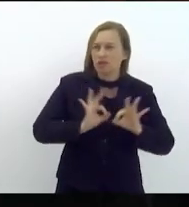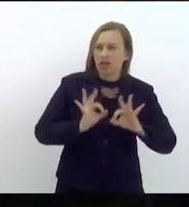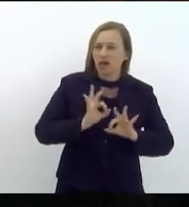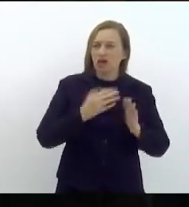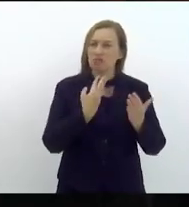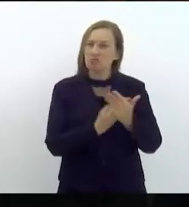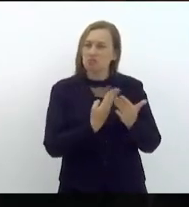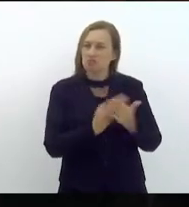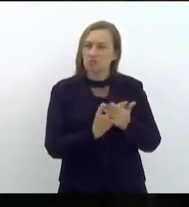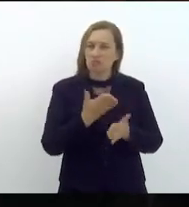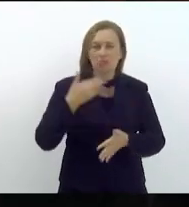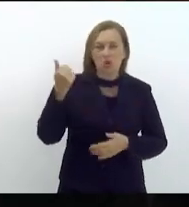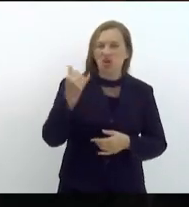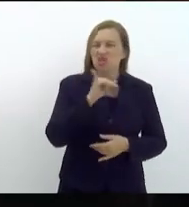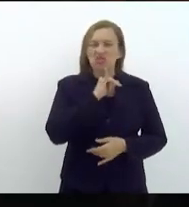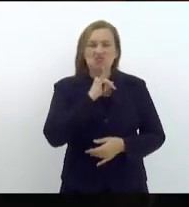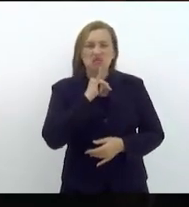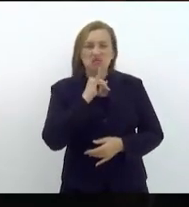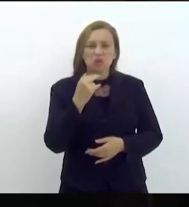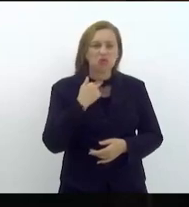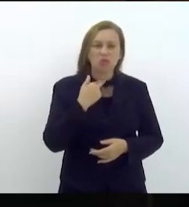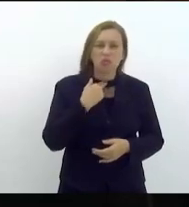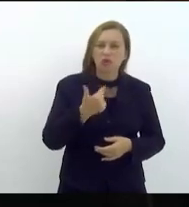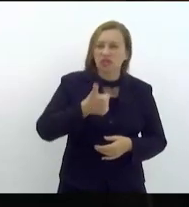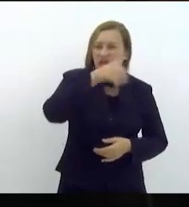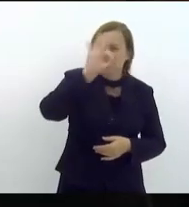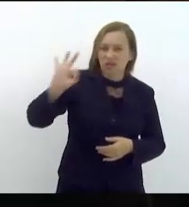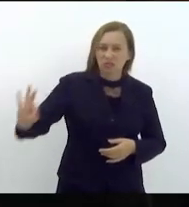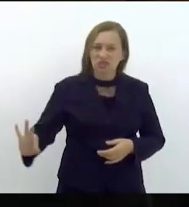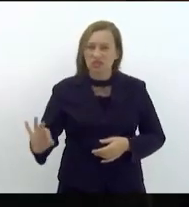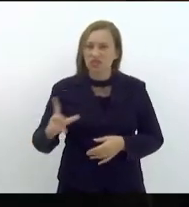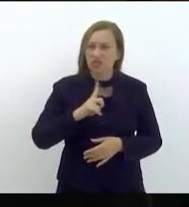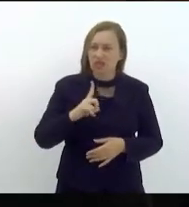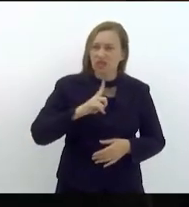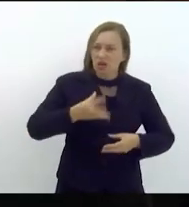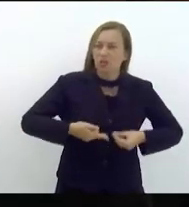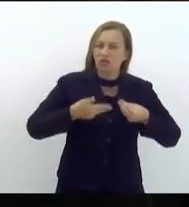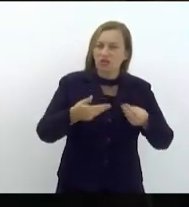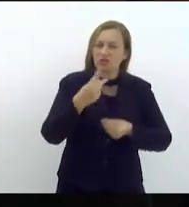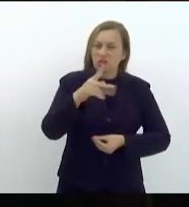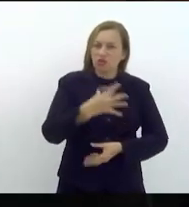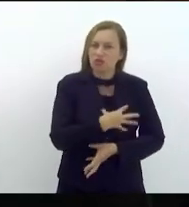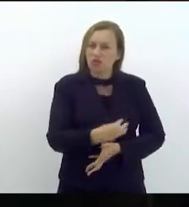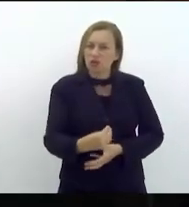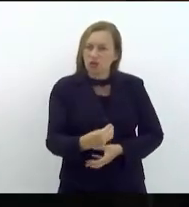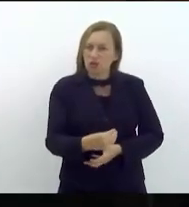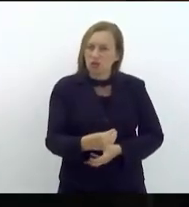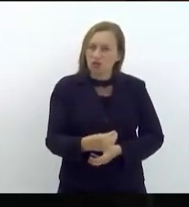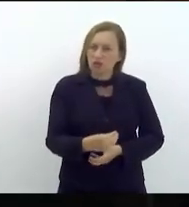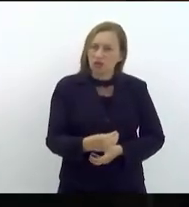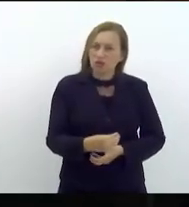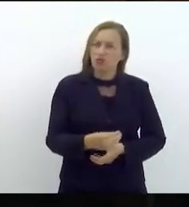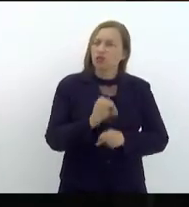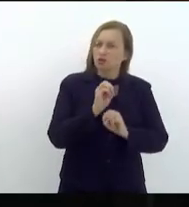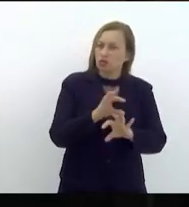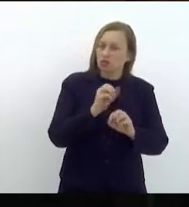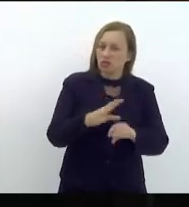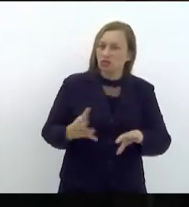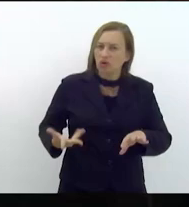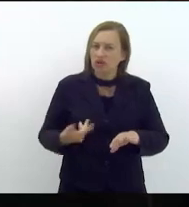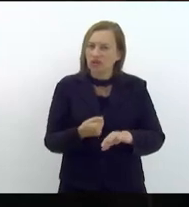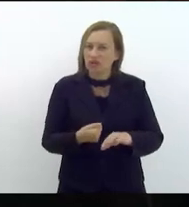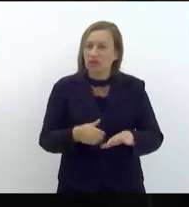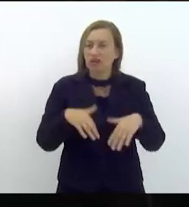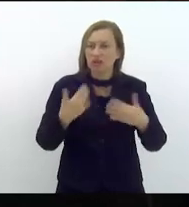que ele infelizmente não vai poder dar 100% do que ele tem para oferecer para o seu filho e sua filha para que ele seja o educado com qualidade